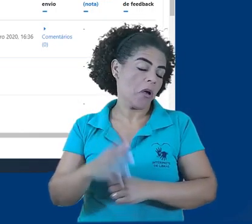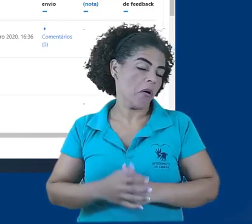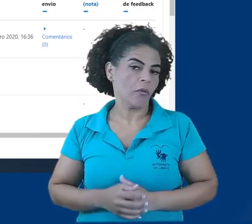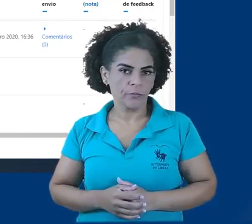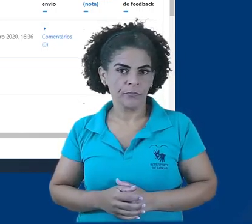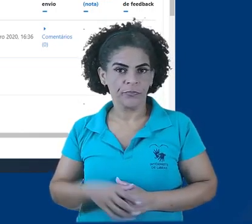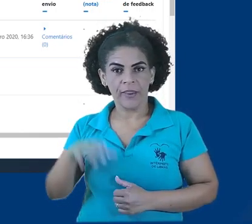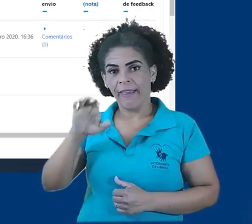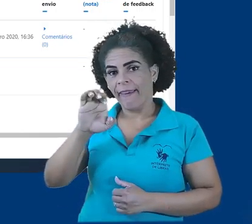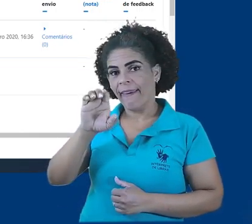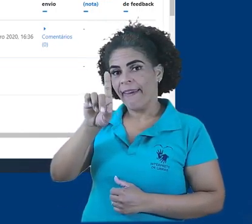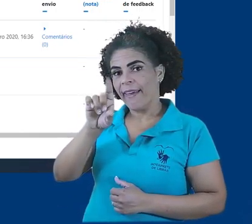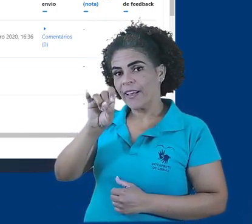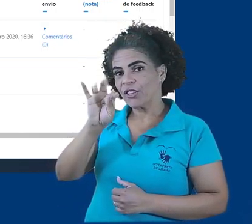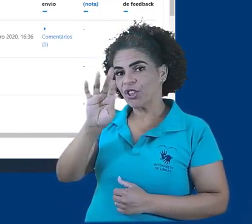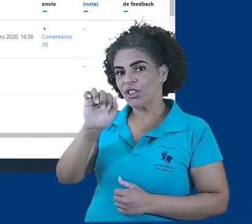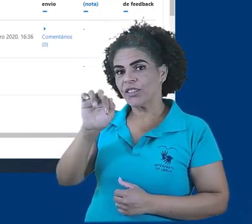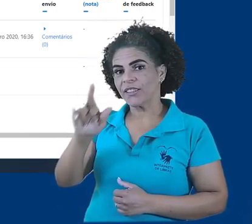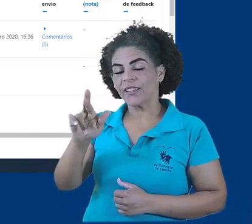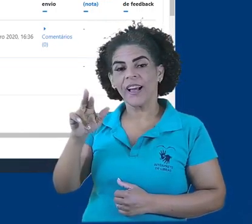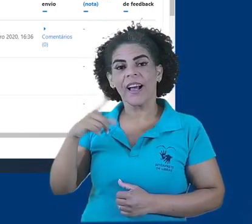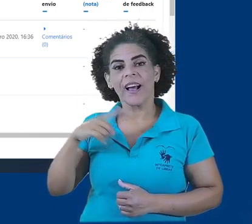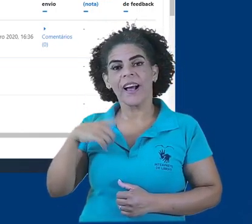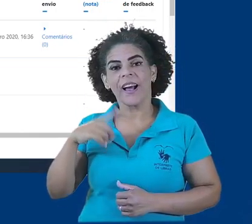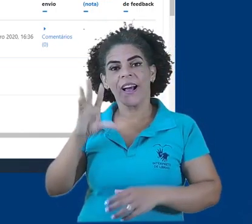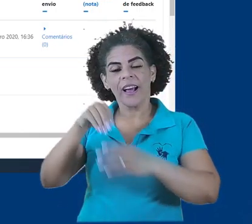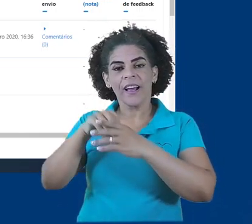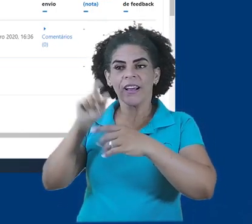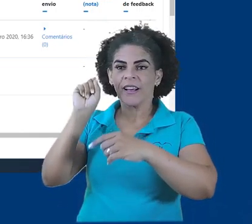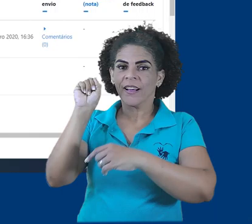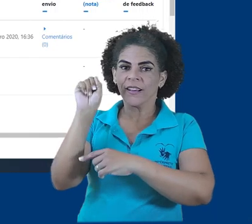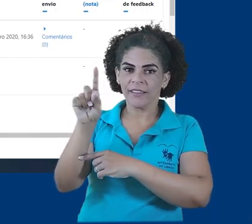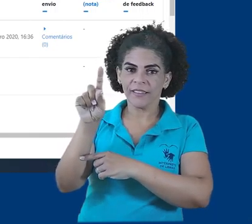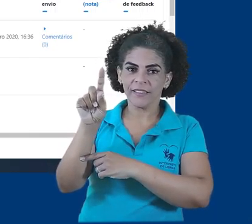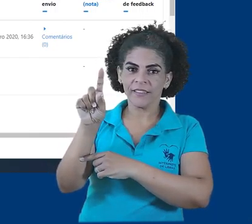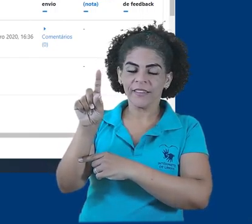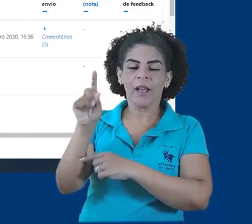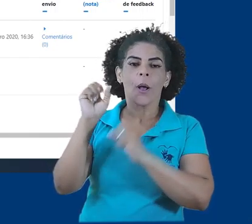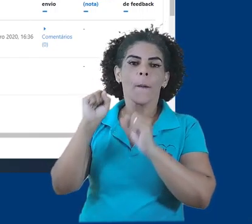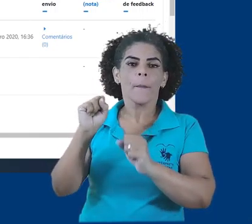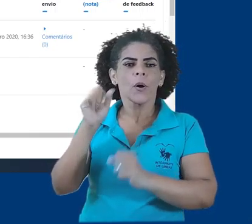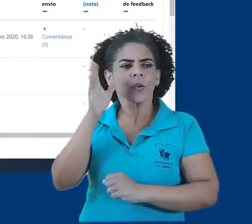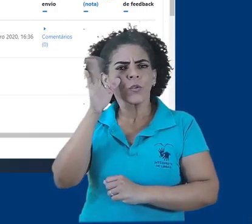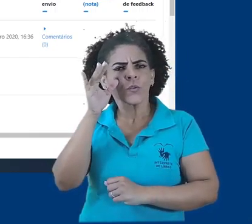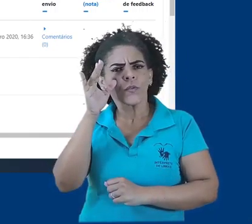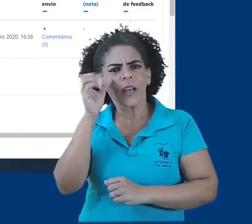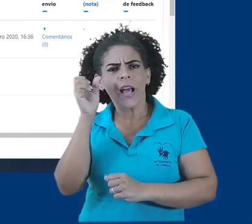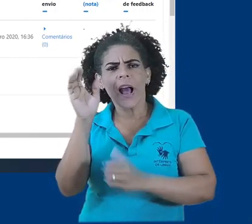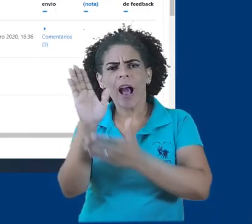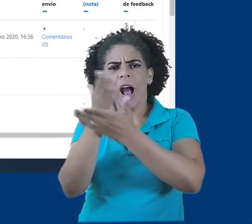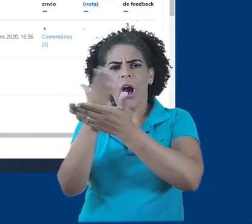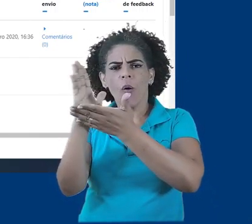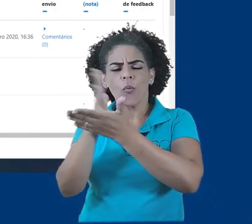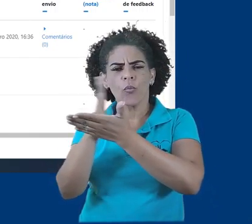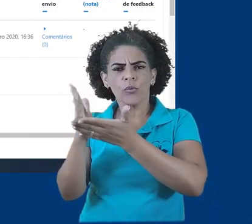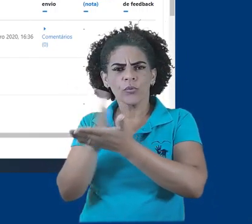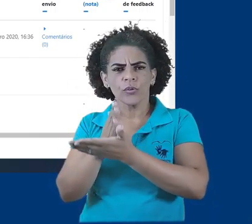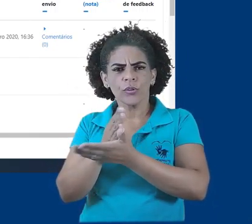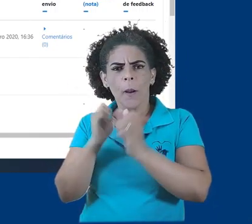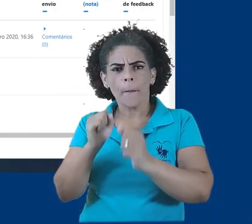menu editar existe na linha do aluno um e quando sobre ele eu posso ver